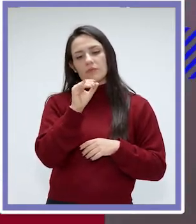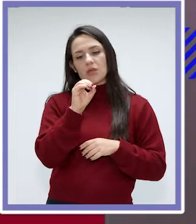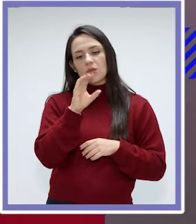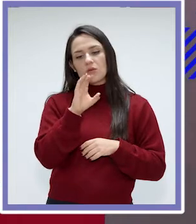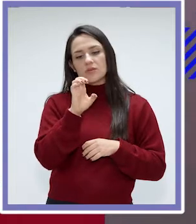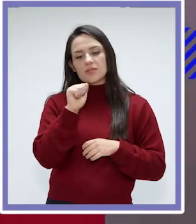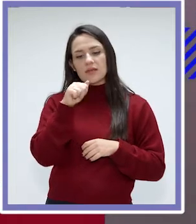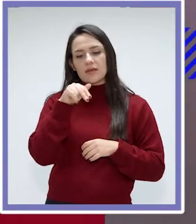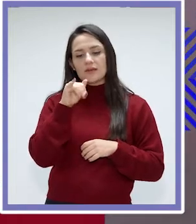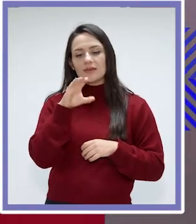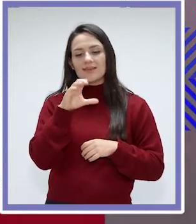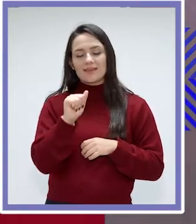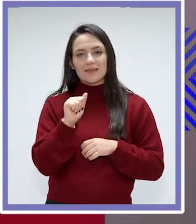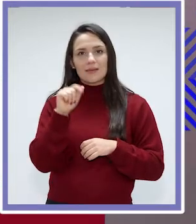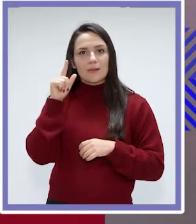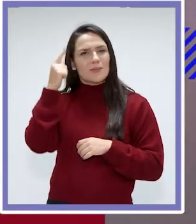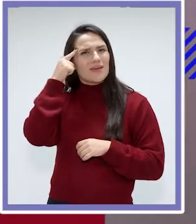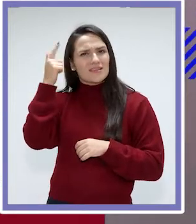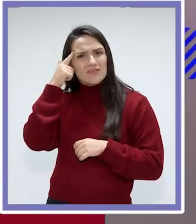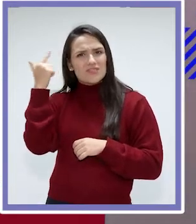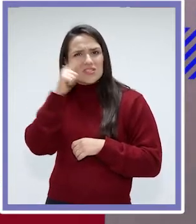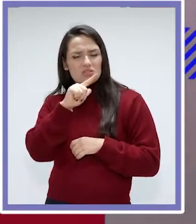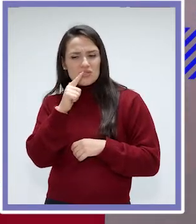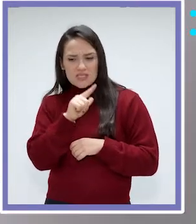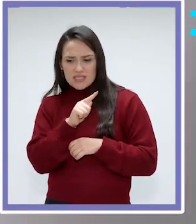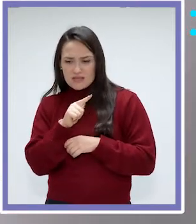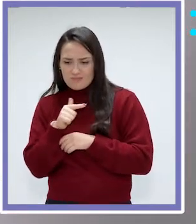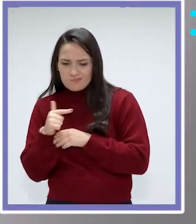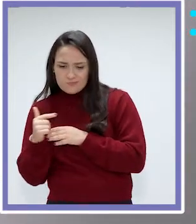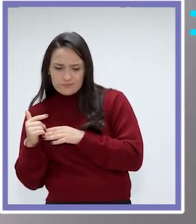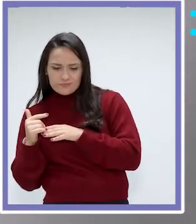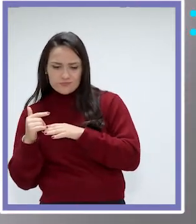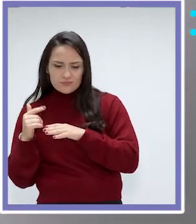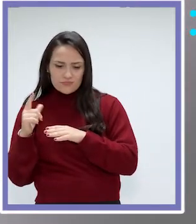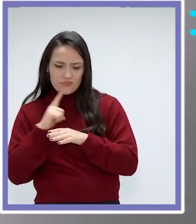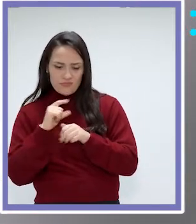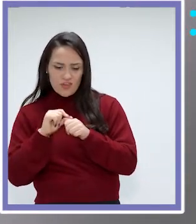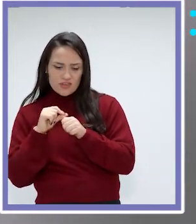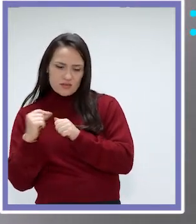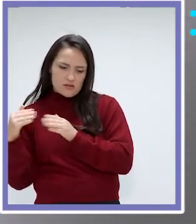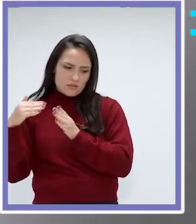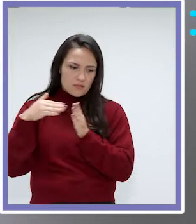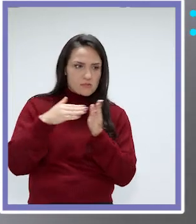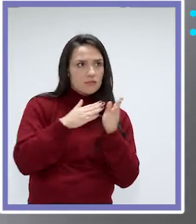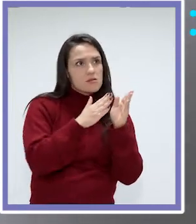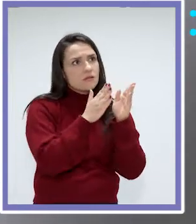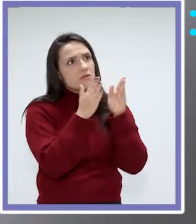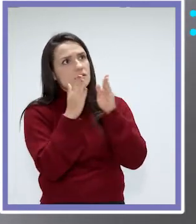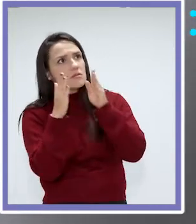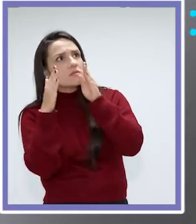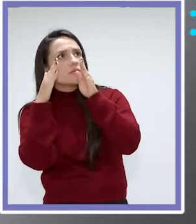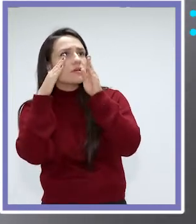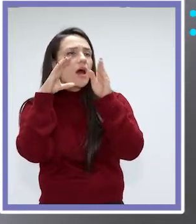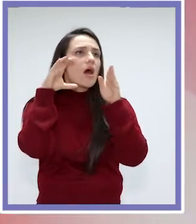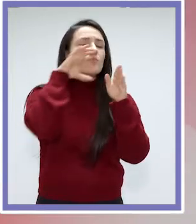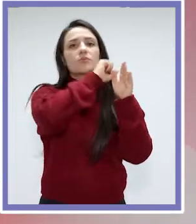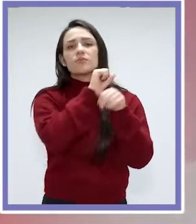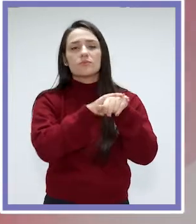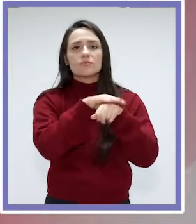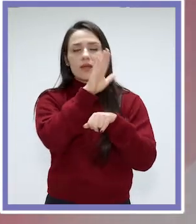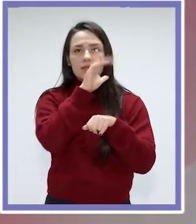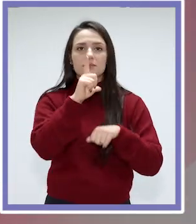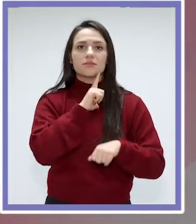você encurtar distâncias, poder exportar para países asiáticos pelo outro lado e não pelos